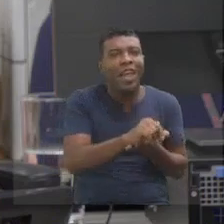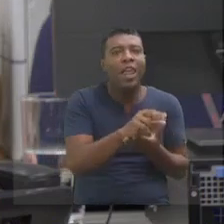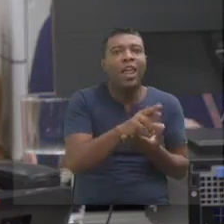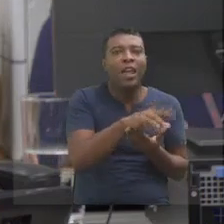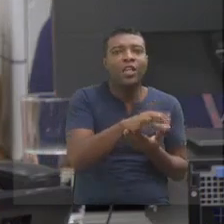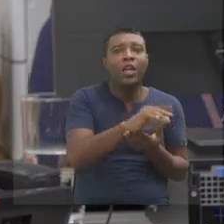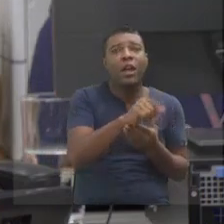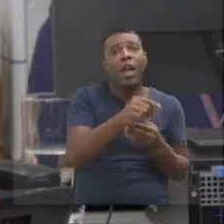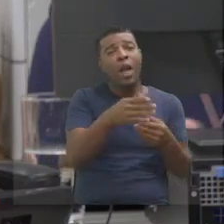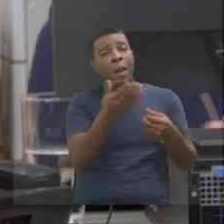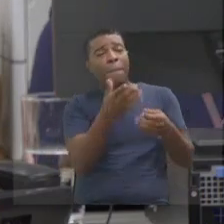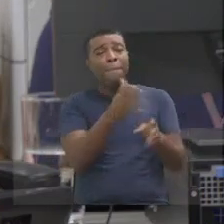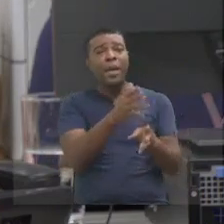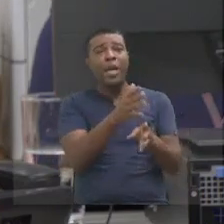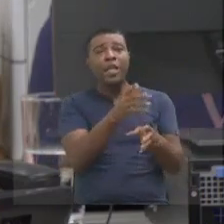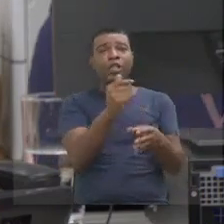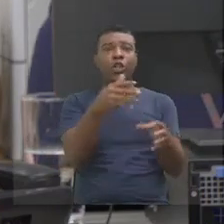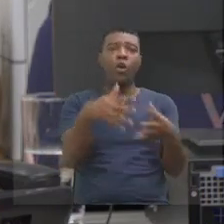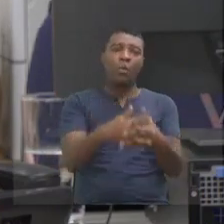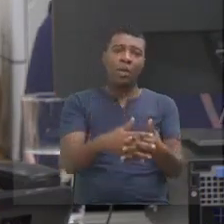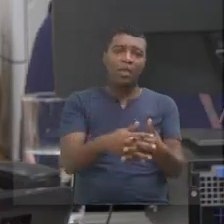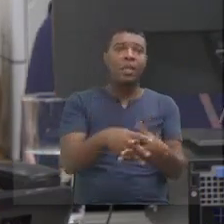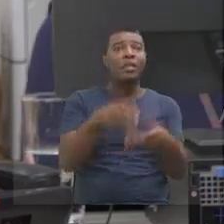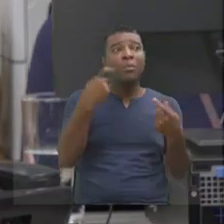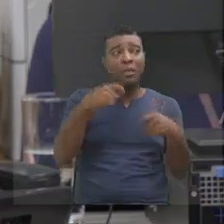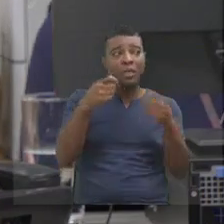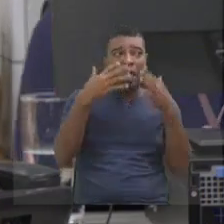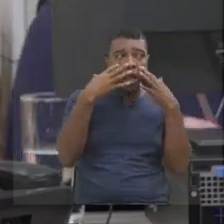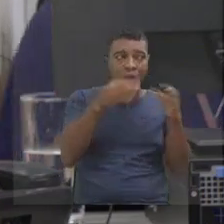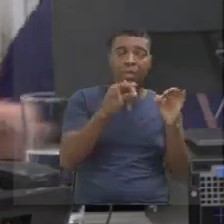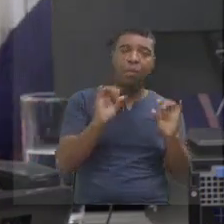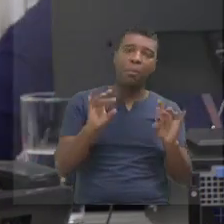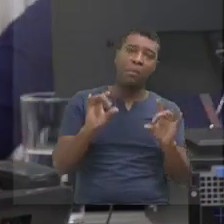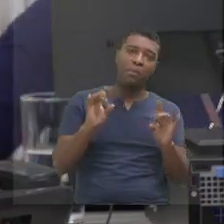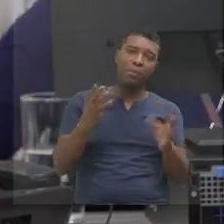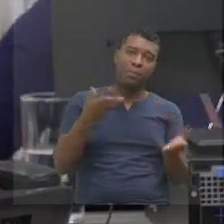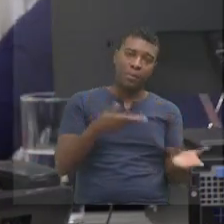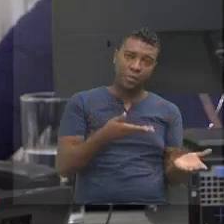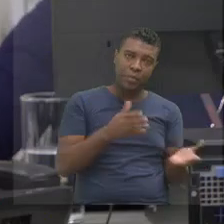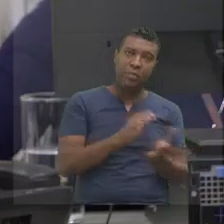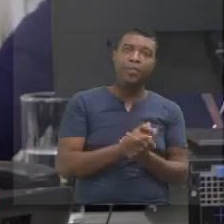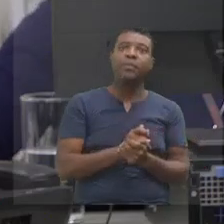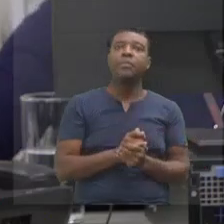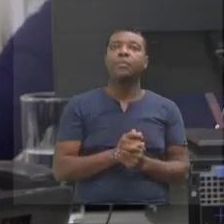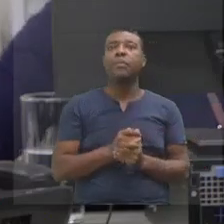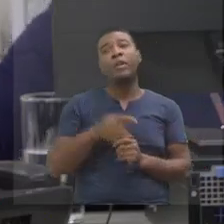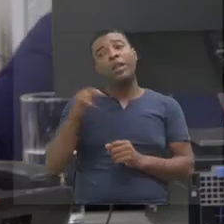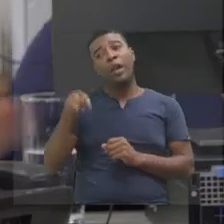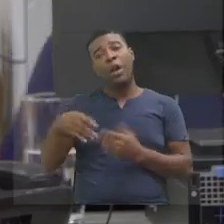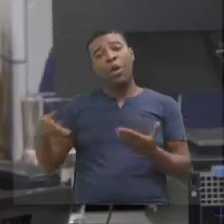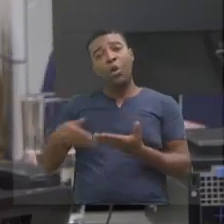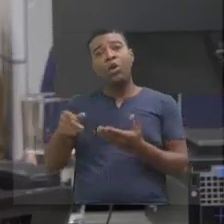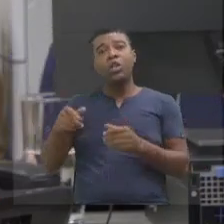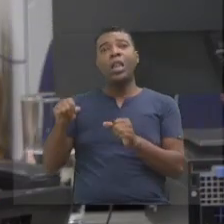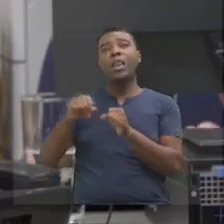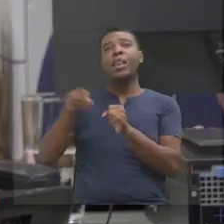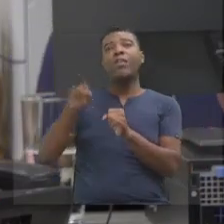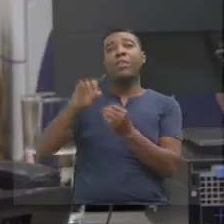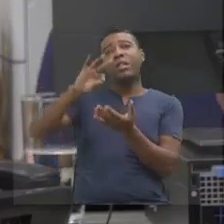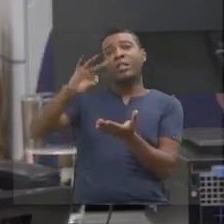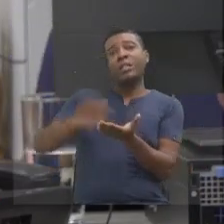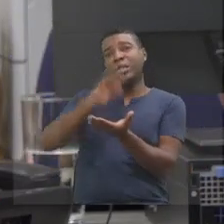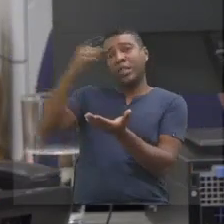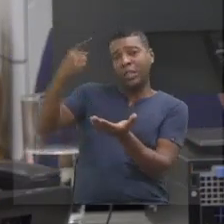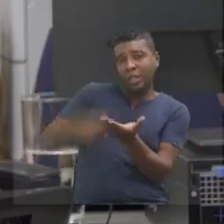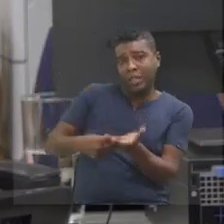média complexidade então a gente precisa dar atenção especial hoje ainda não foi de fato a